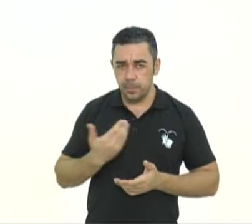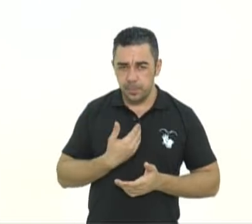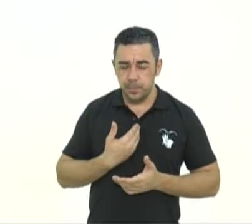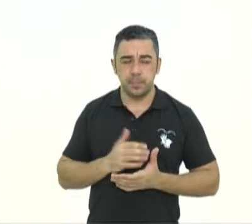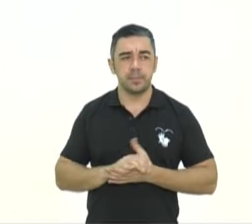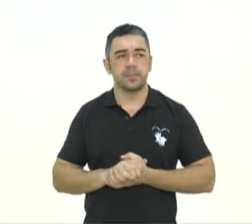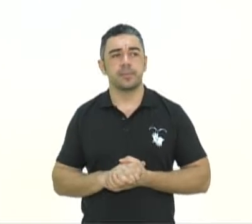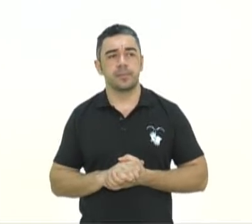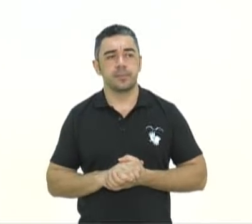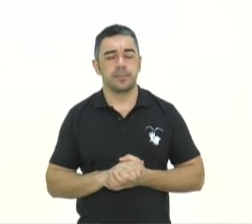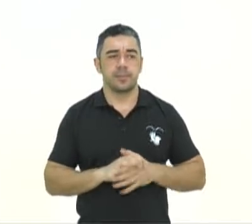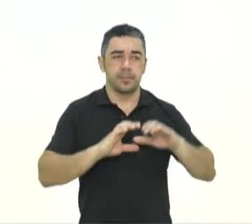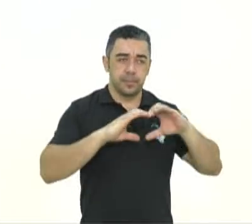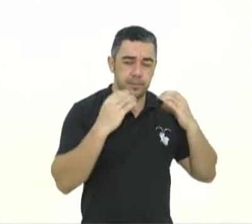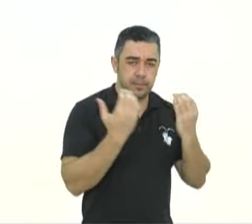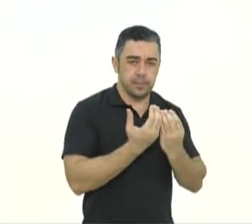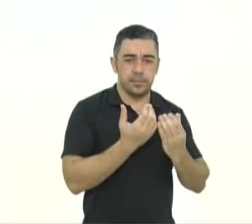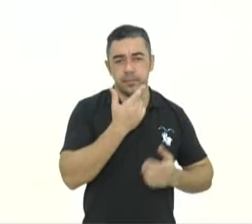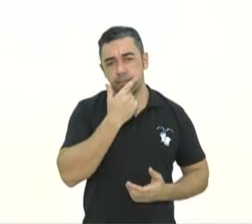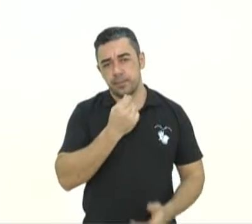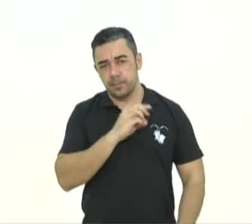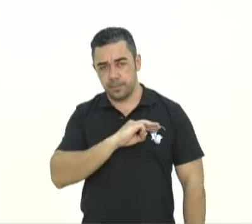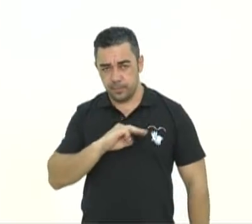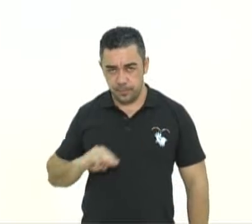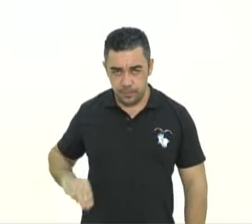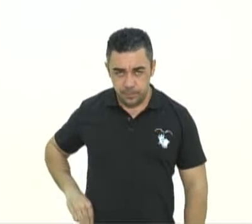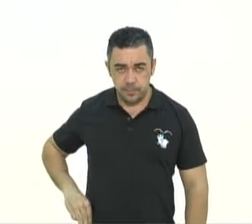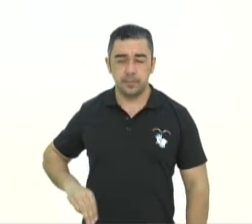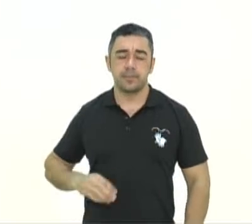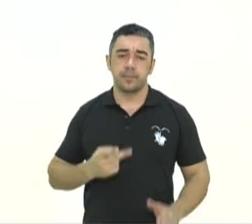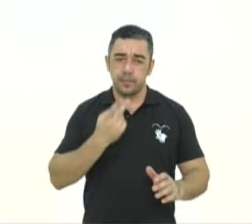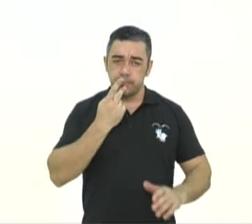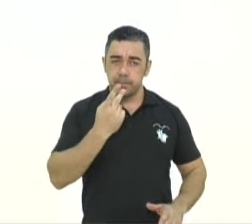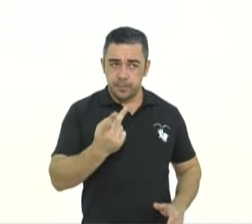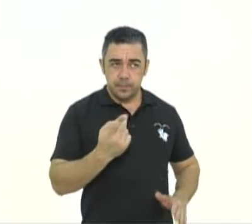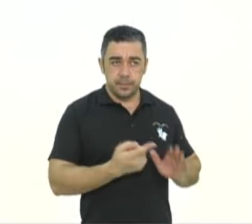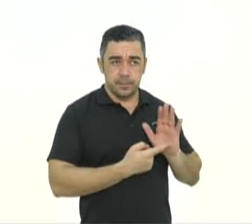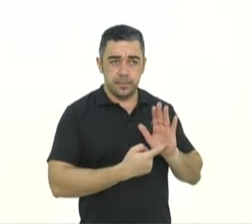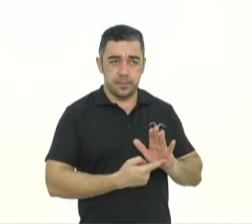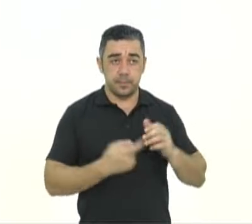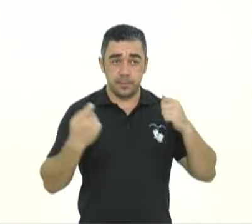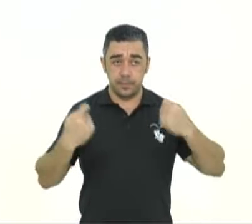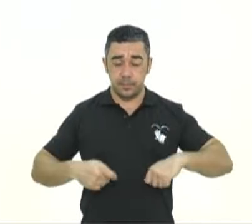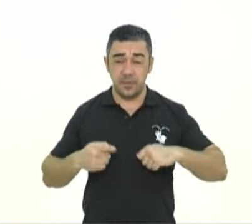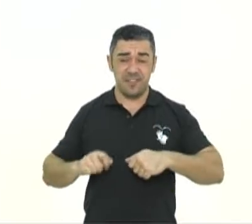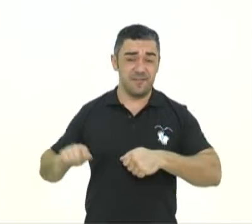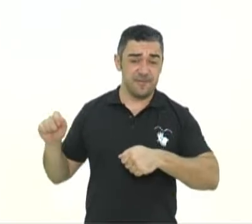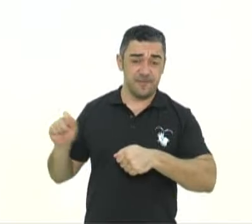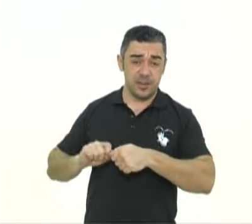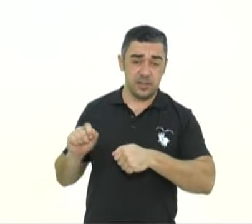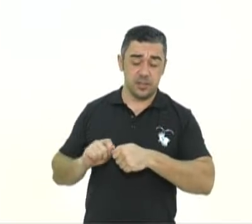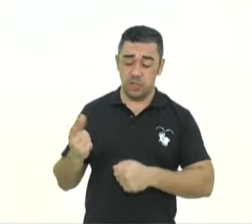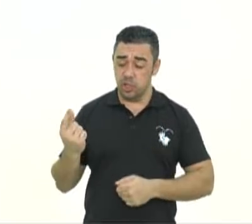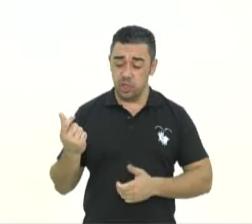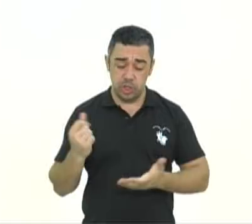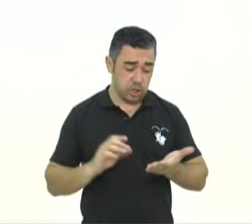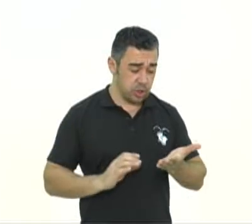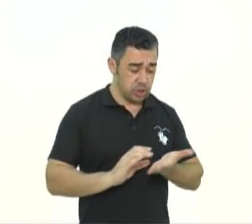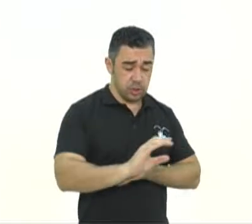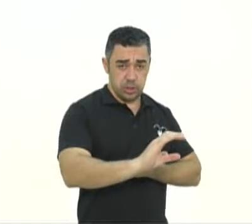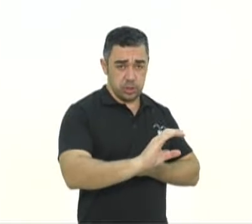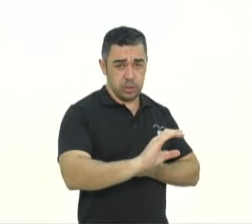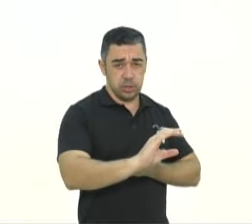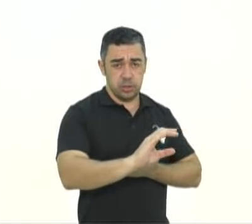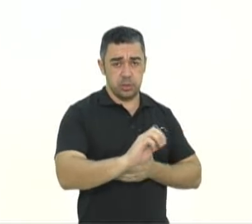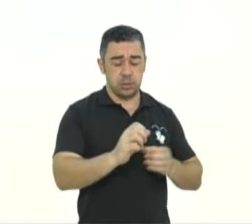ler aqui no fórum. O ministro destacou que é preciso fazer investimentos